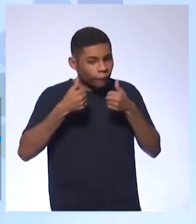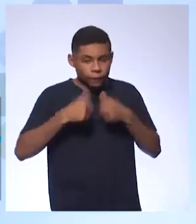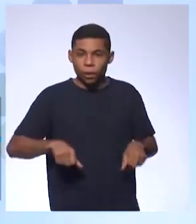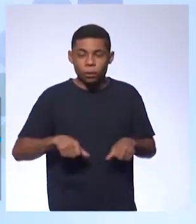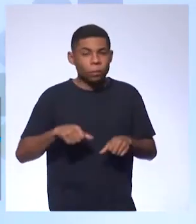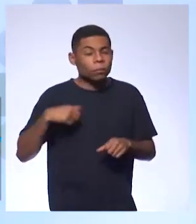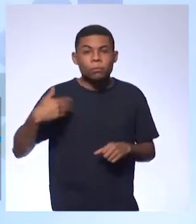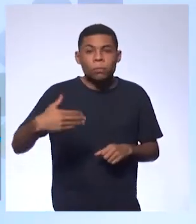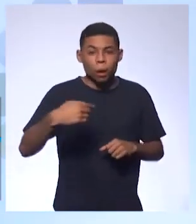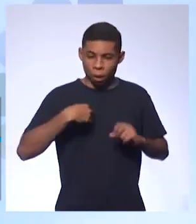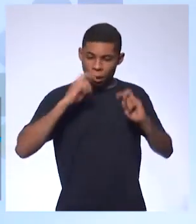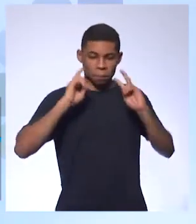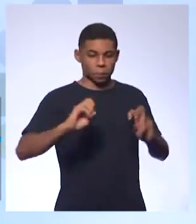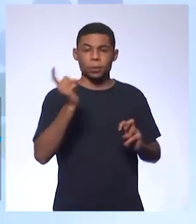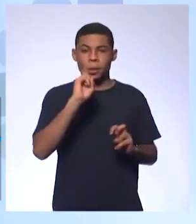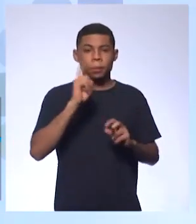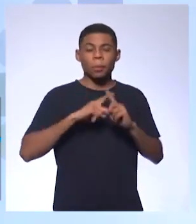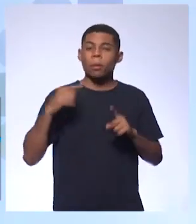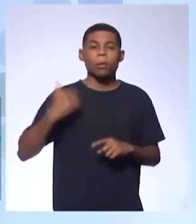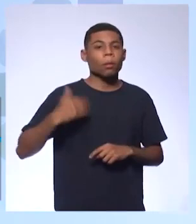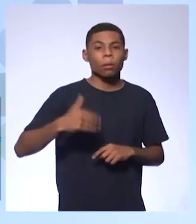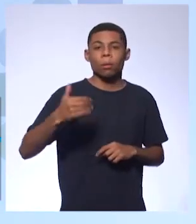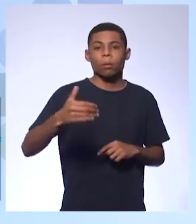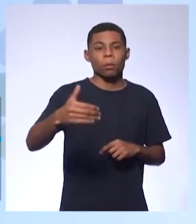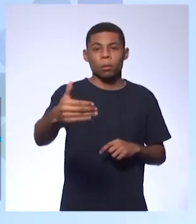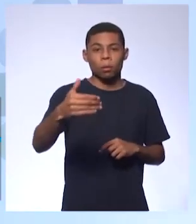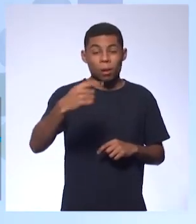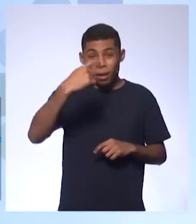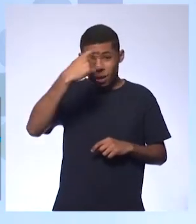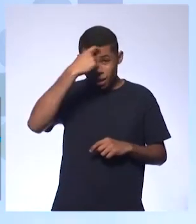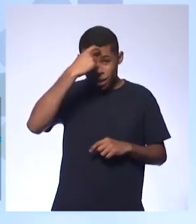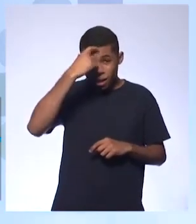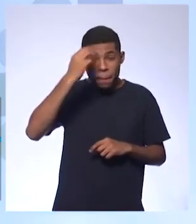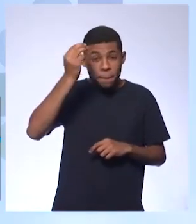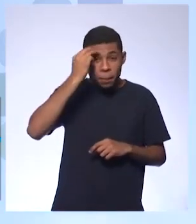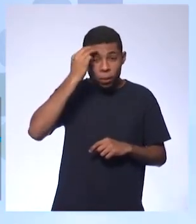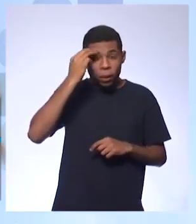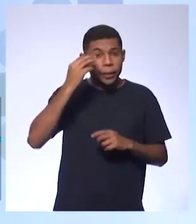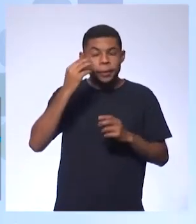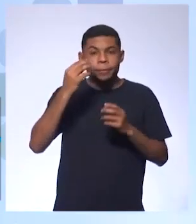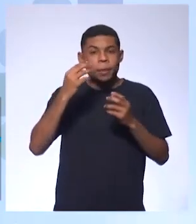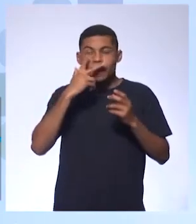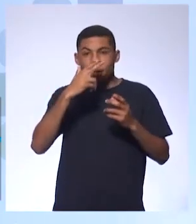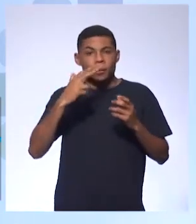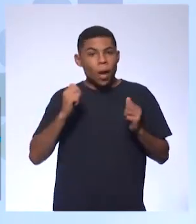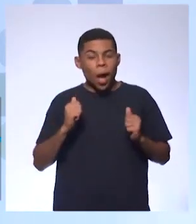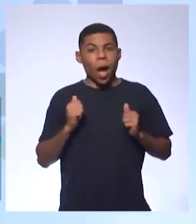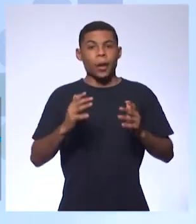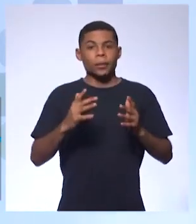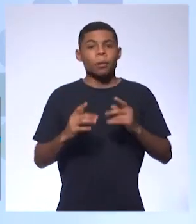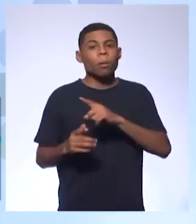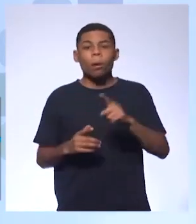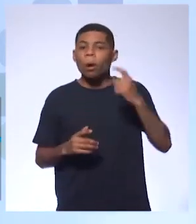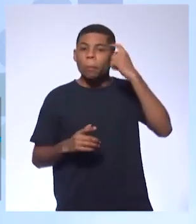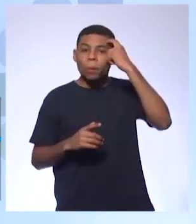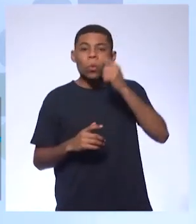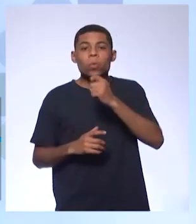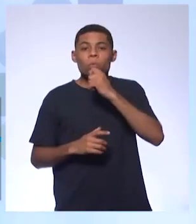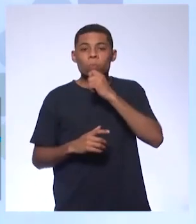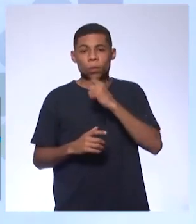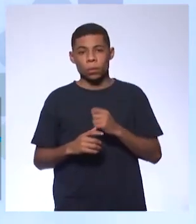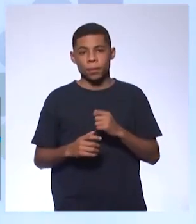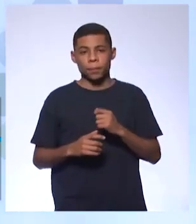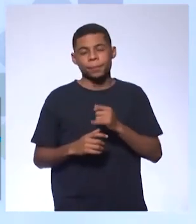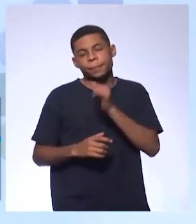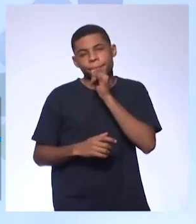sem perceber, né? Que a nossa memória, hábito, faz com que a gente haja sem que a gente pense nisso. Então,